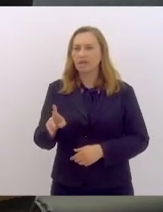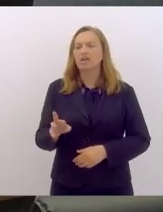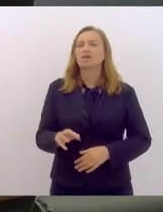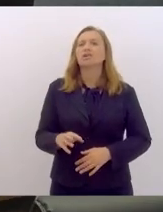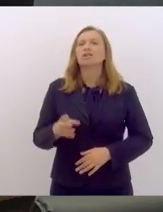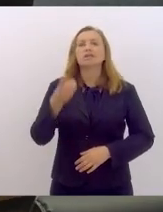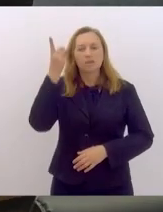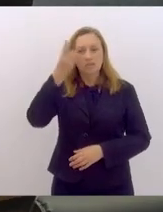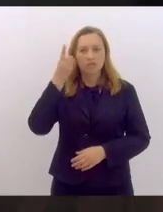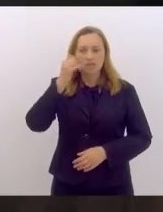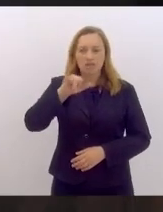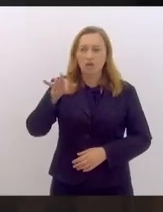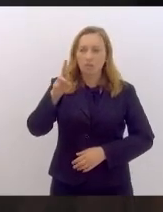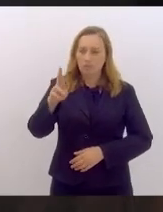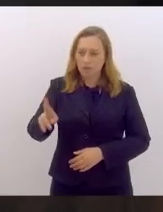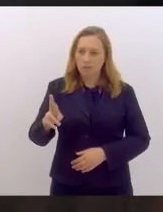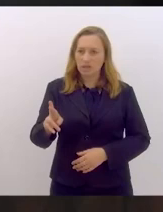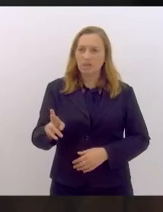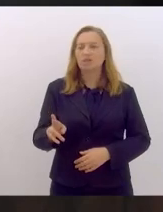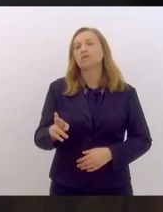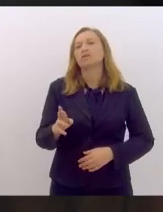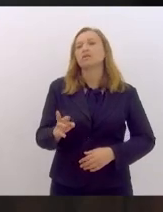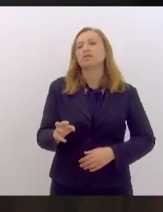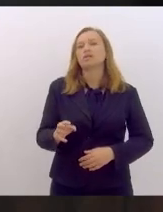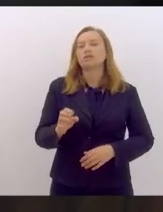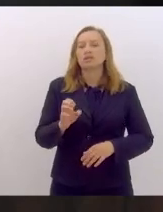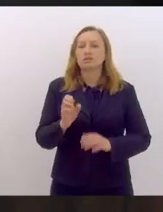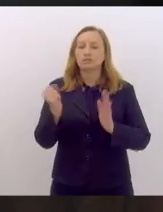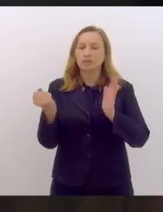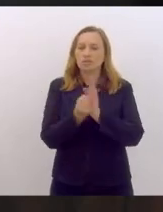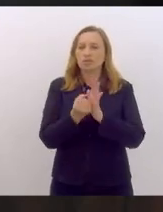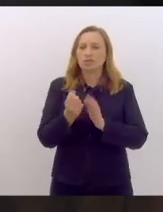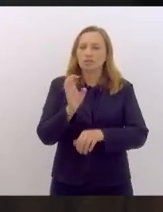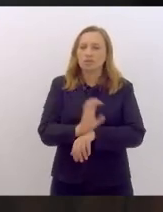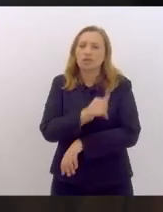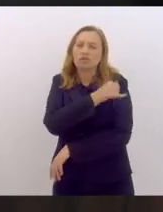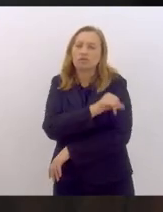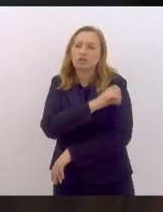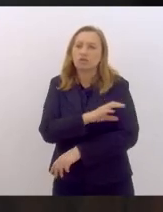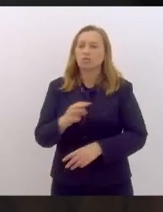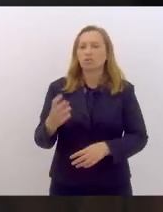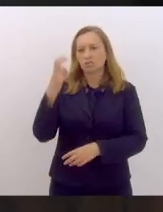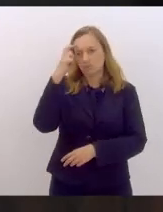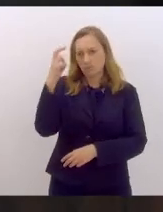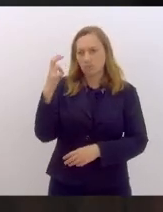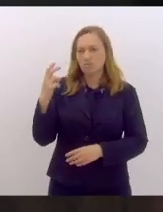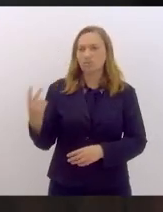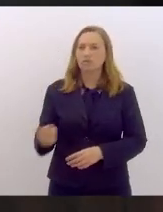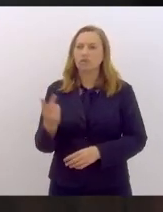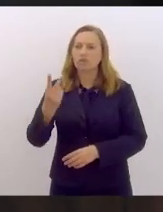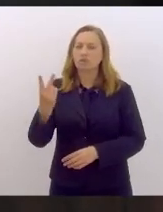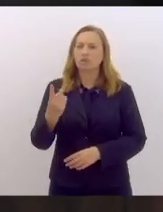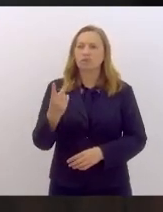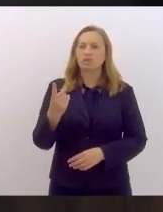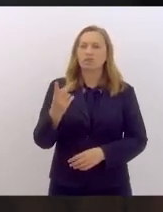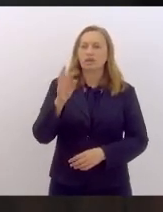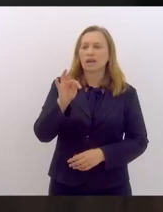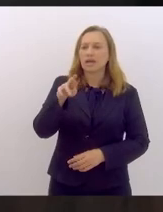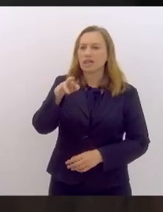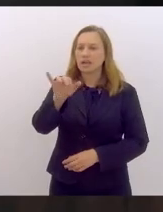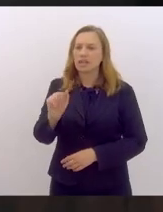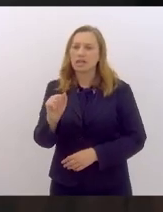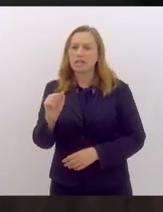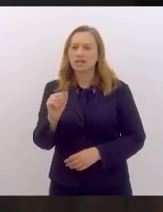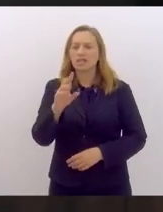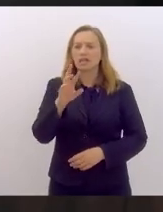Deputado Jalmir Júnior, considera patrimônio material do Estado do Rio de Janeiro para fins de preservação cultural a Galeria da Velha Guarda do Grêmio Recreativo Escola